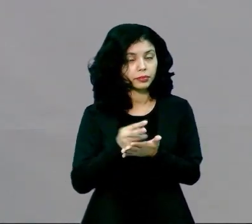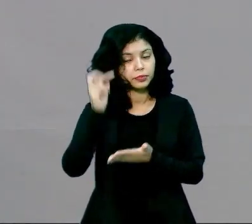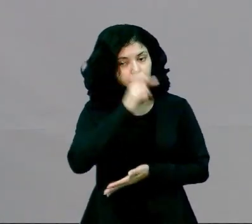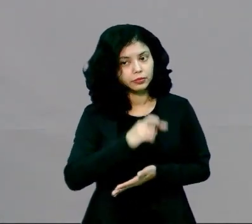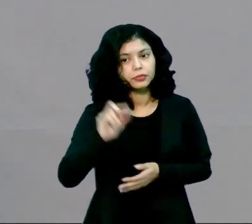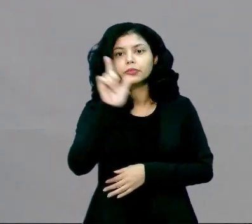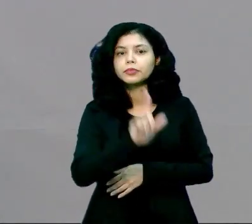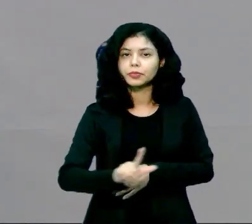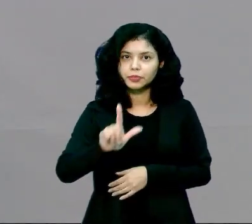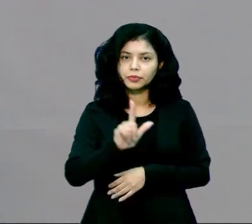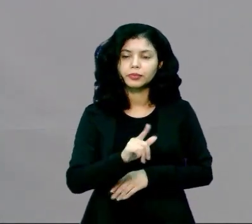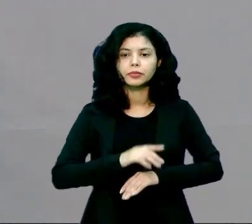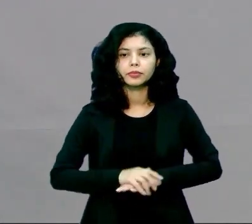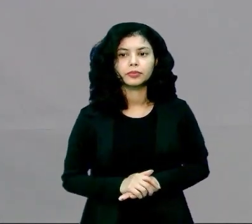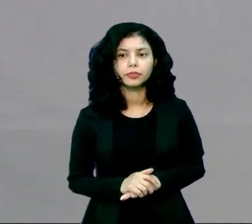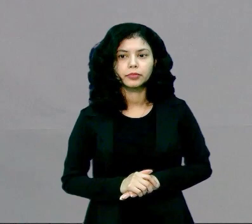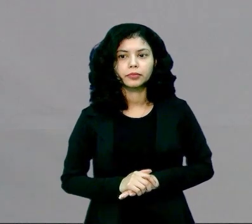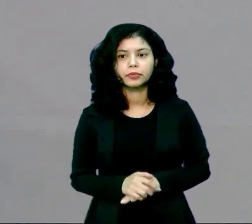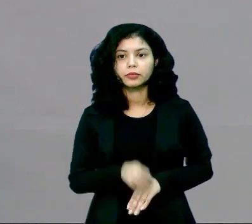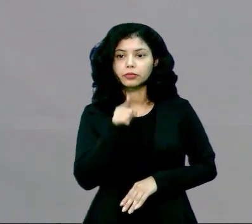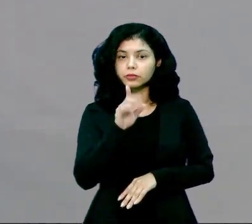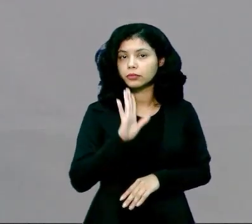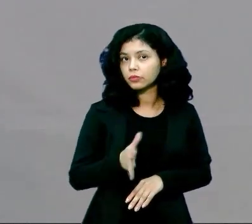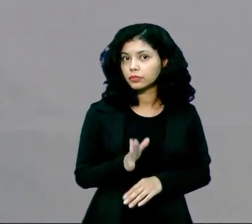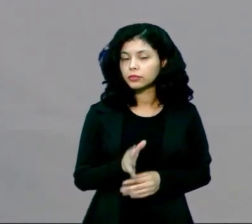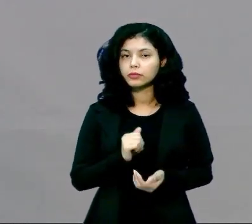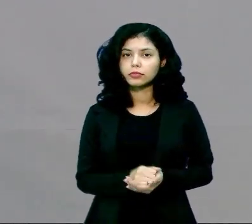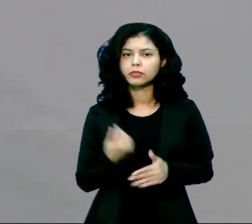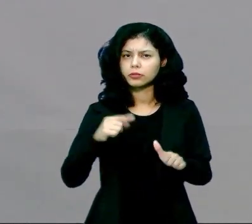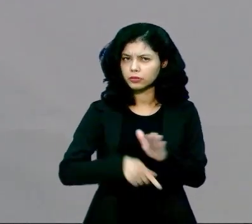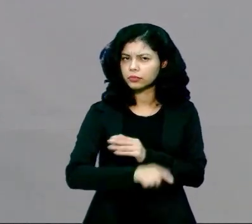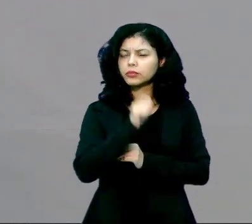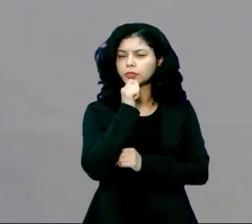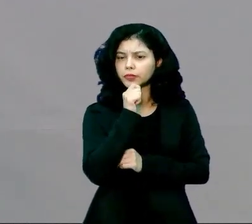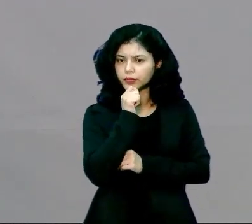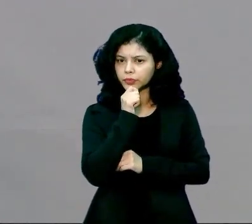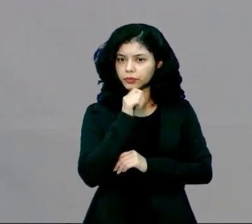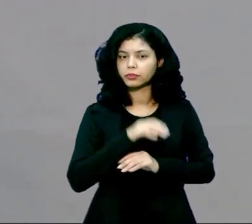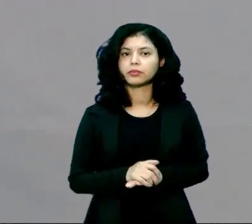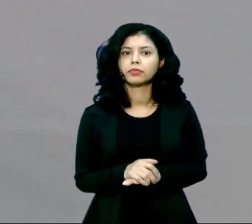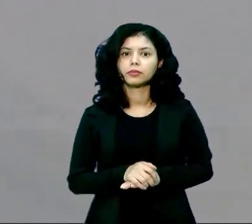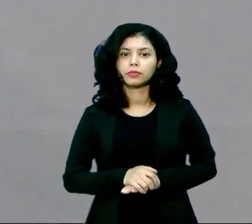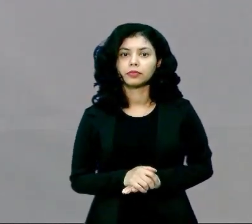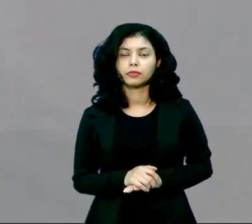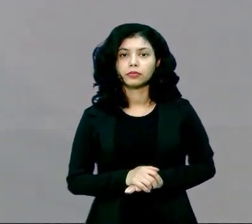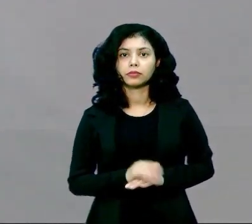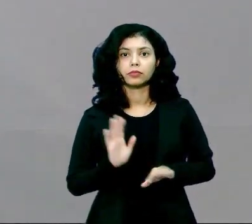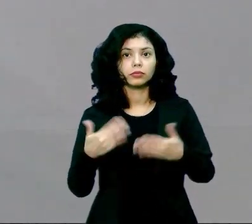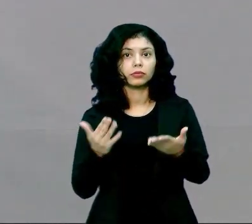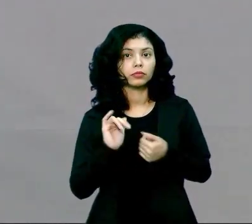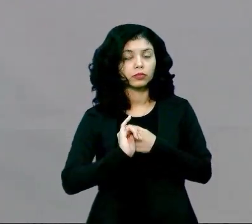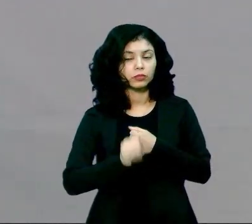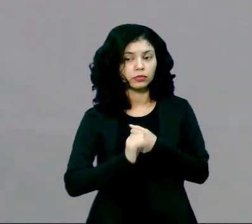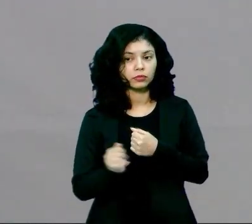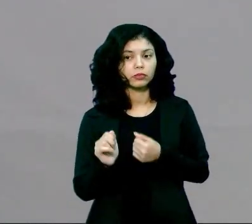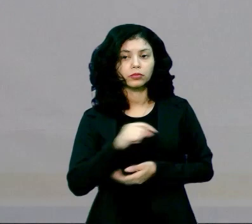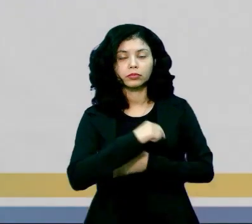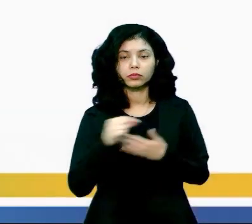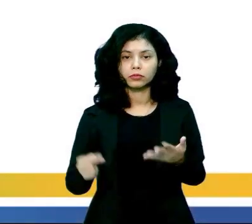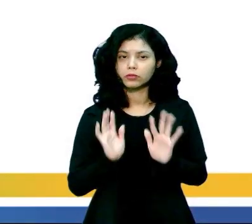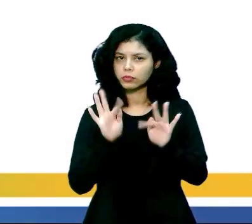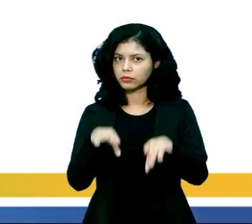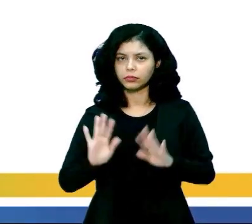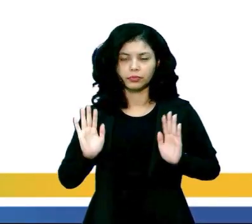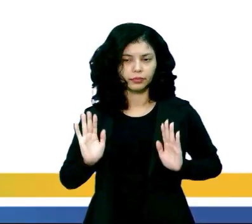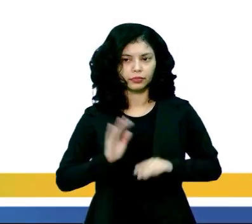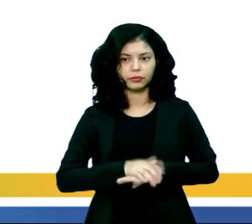análise literária, né? Então você já avalia mais a fundo, né? Qual o narrador, o tipo de narrador,